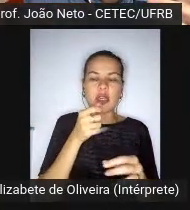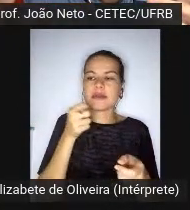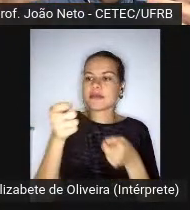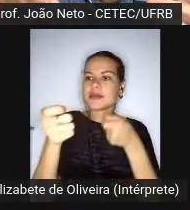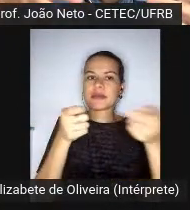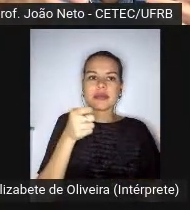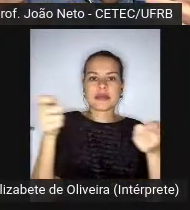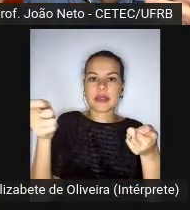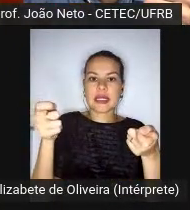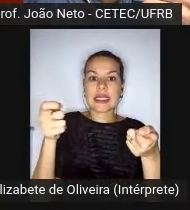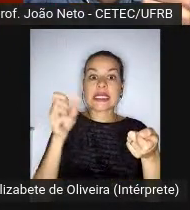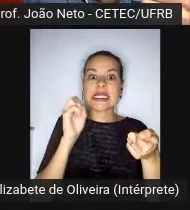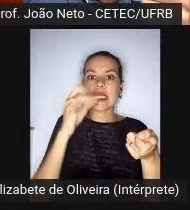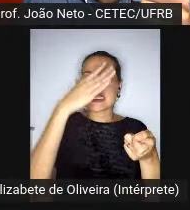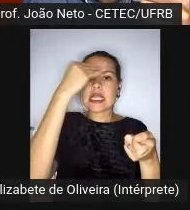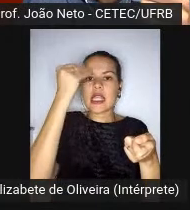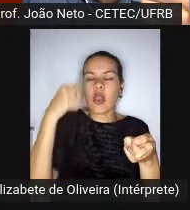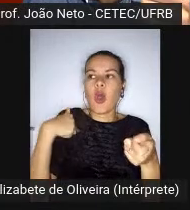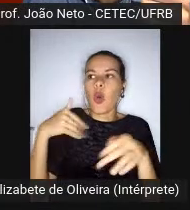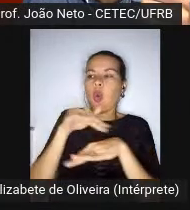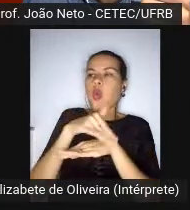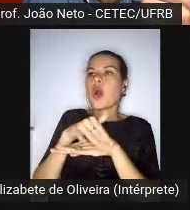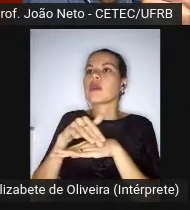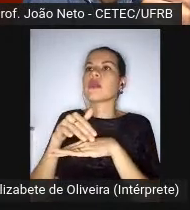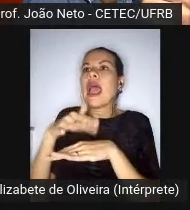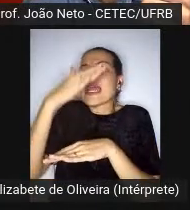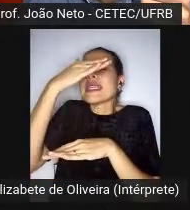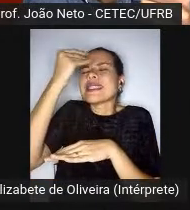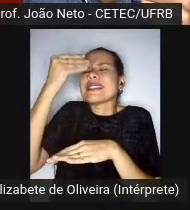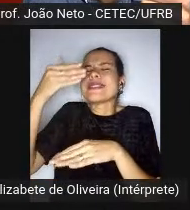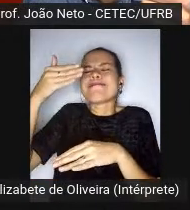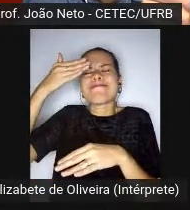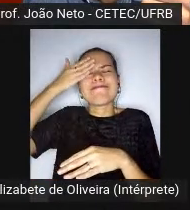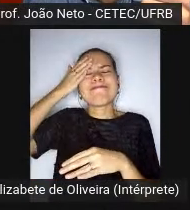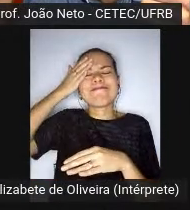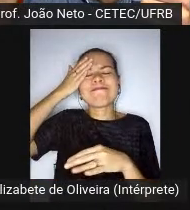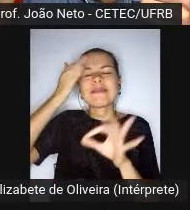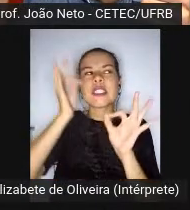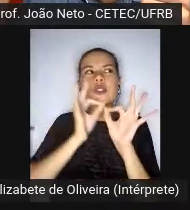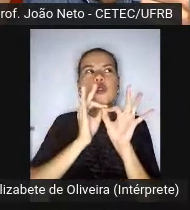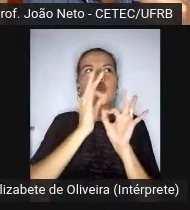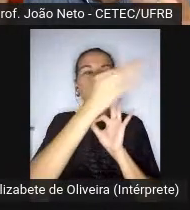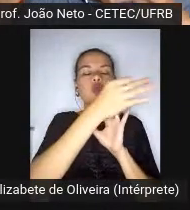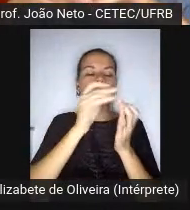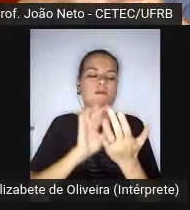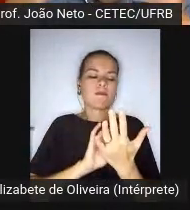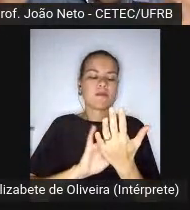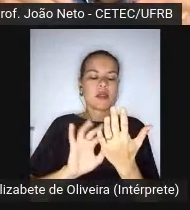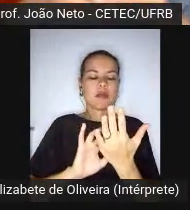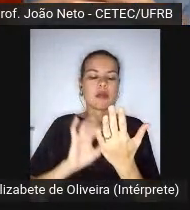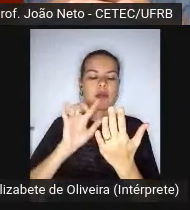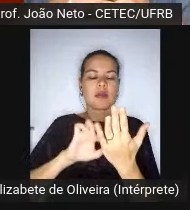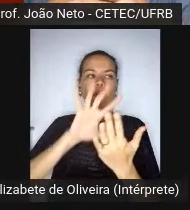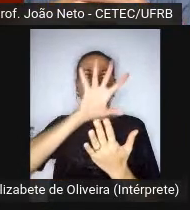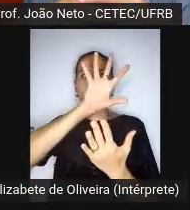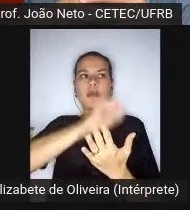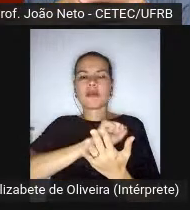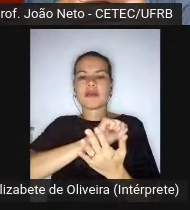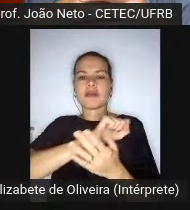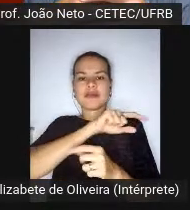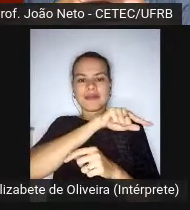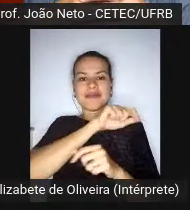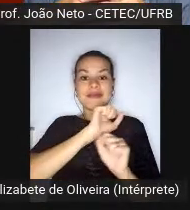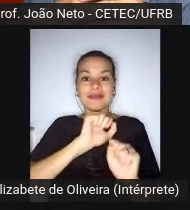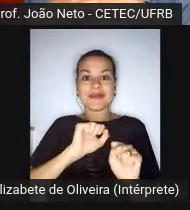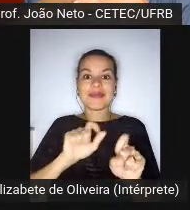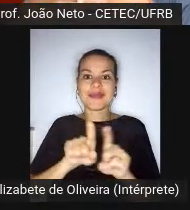casa essa pessoa mesmo uma distância mesmo longe da sua casa consegue me